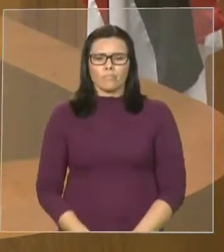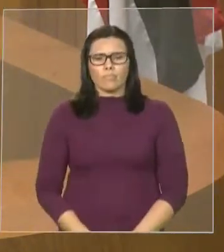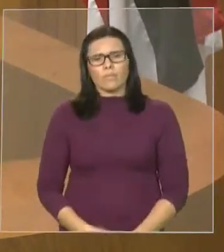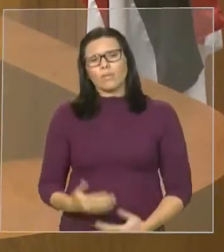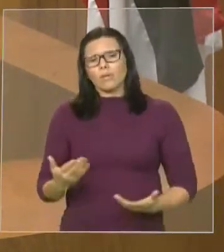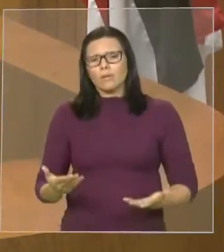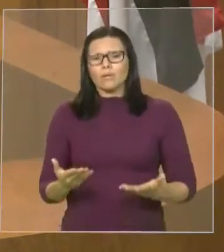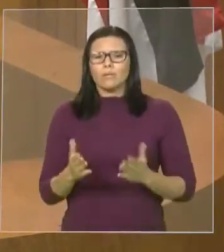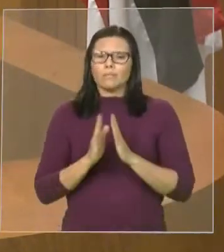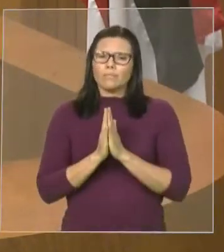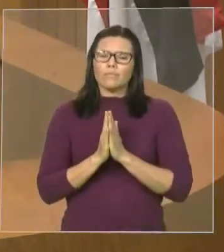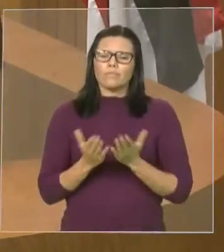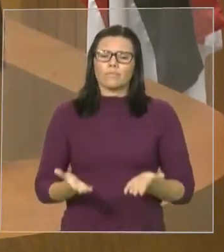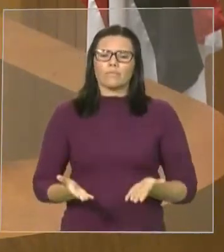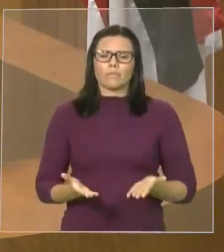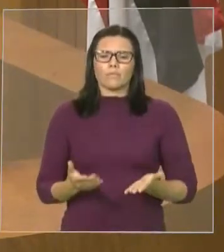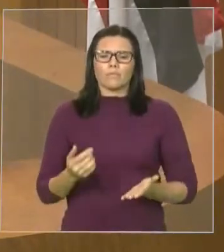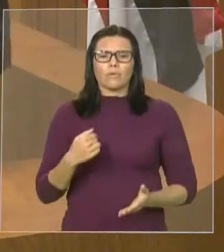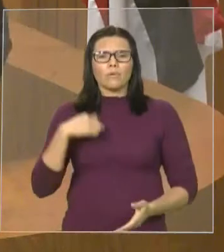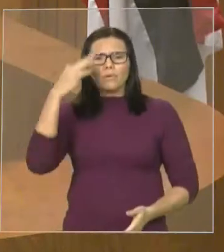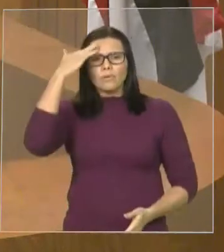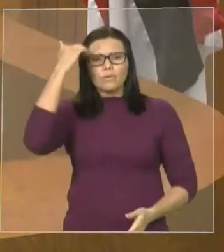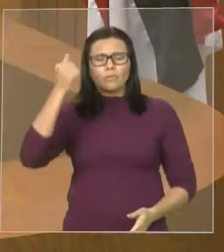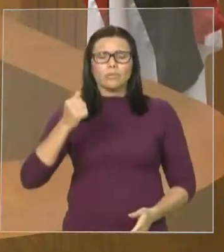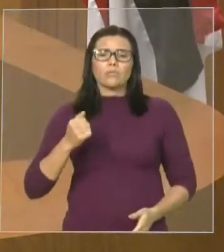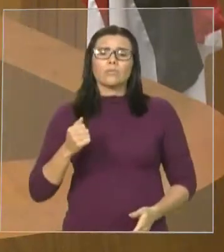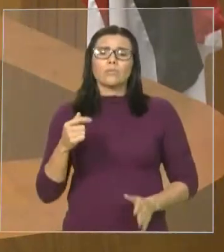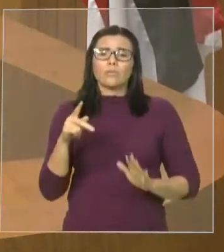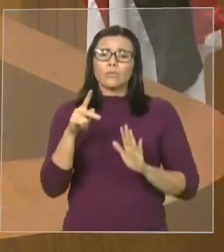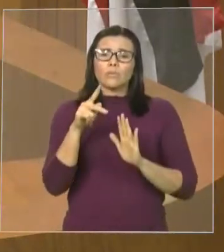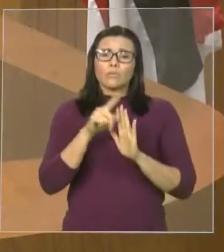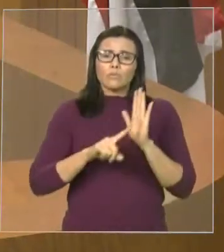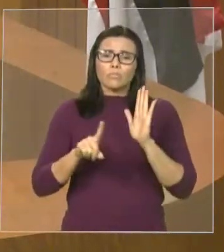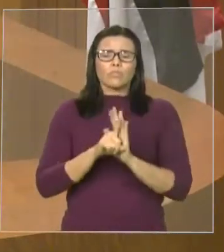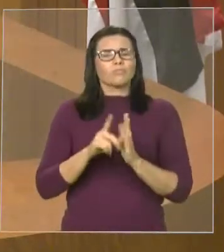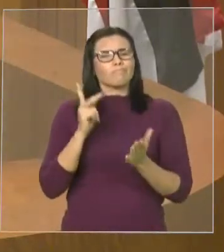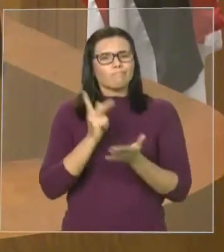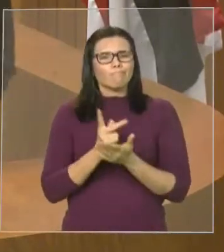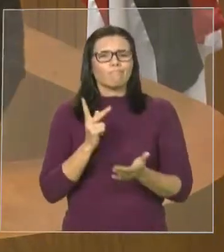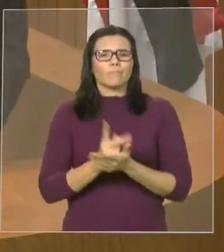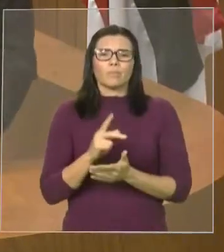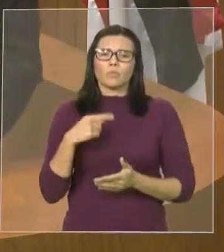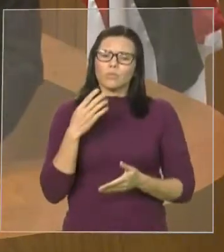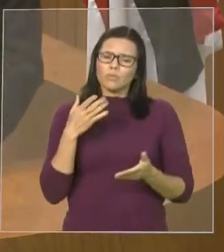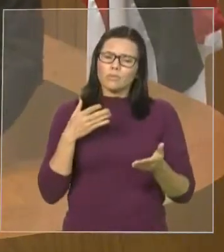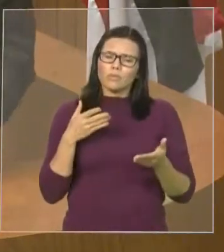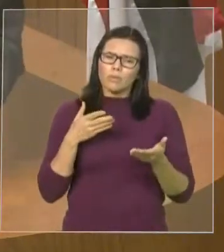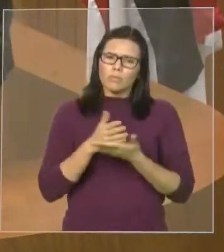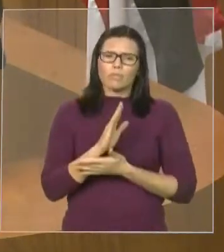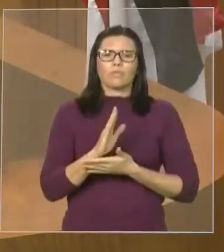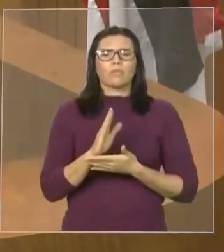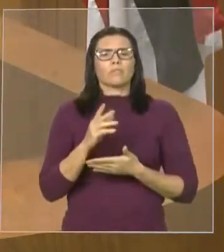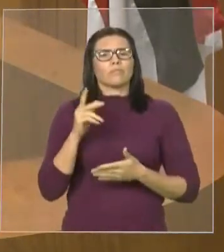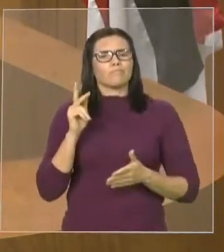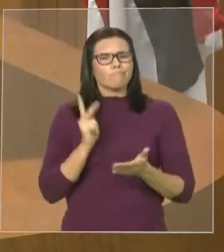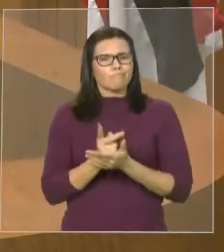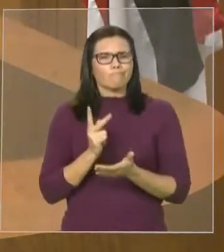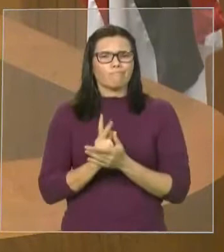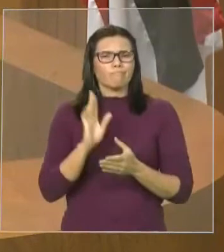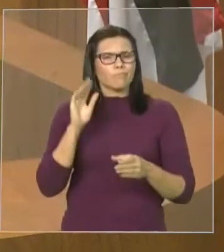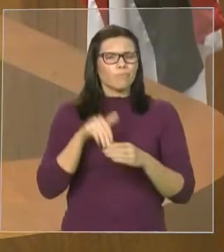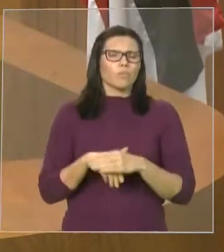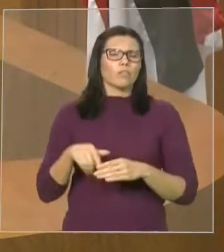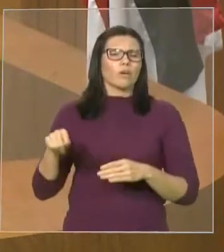com a vontade do governo. Mas essa casa é uma casa de debates. É uma casa que deveria ser de diálogo. E aí eu faço a seguinte